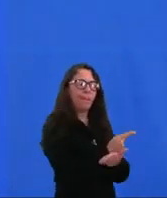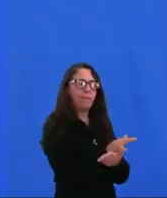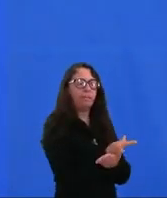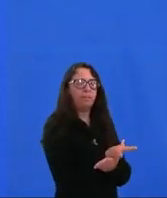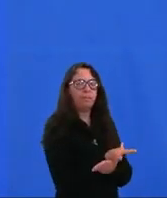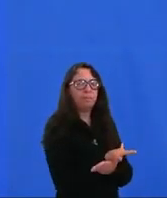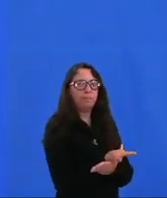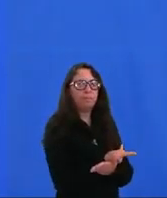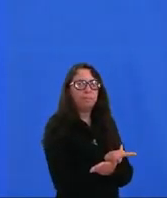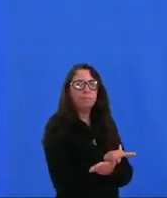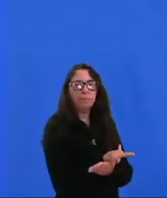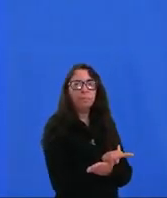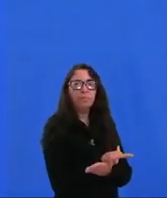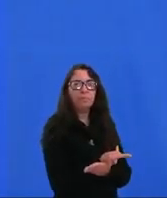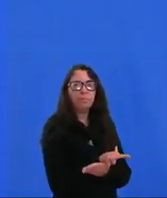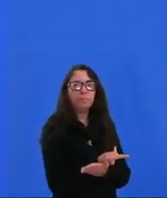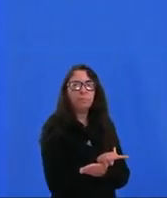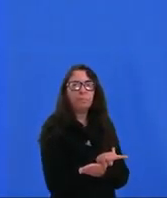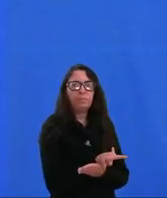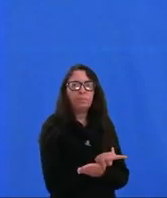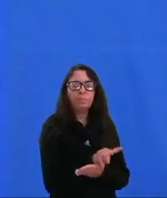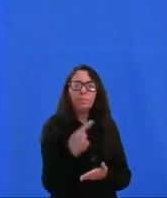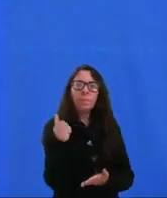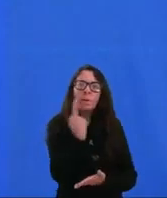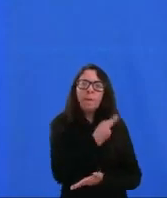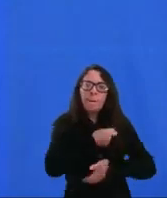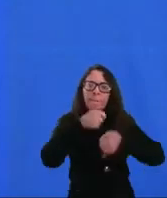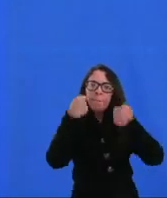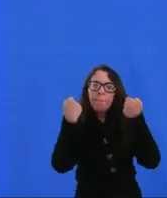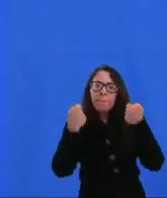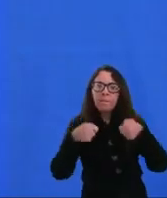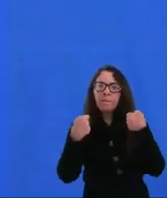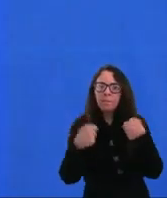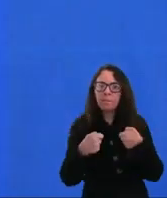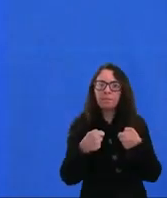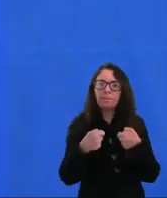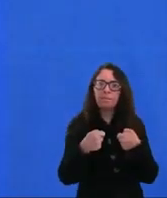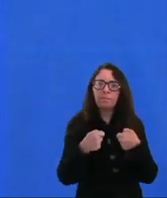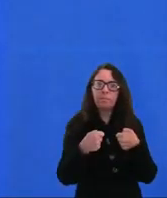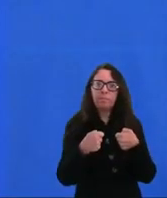nas atitudes. Frequentemente as pessoas acham que no trabalho